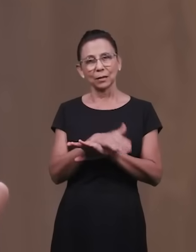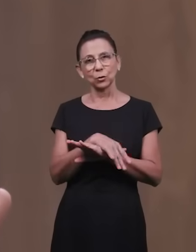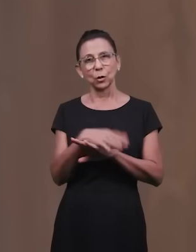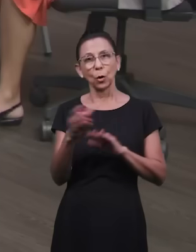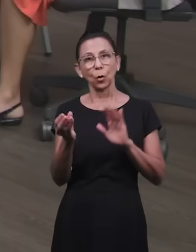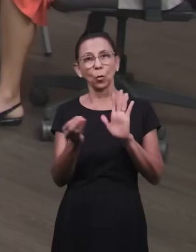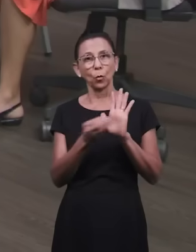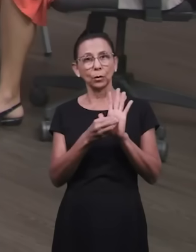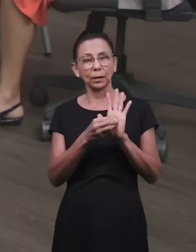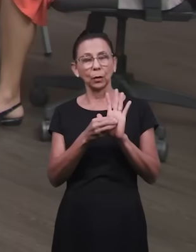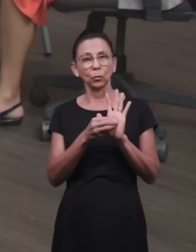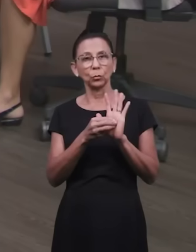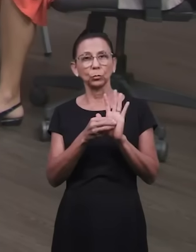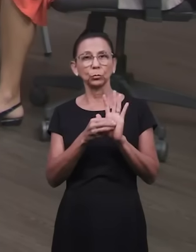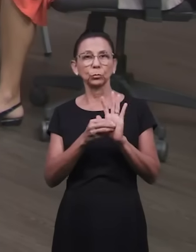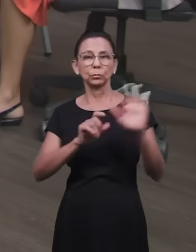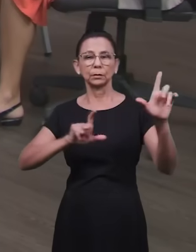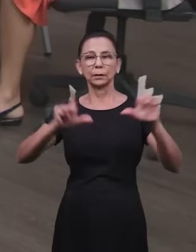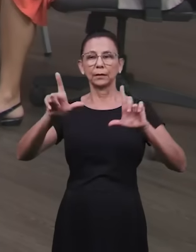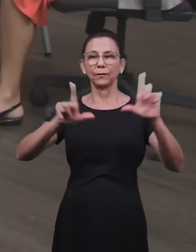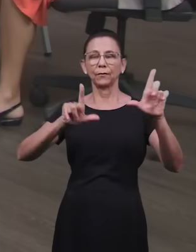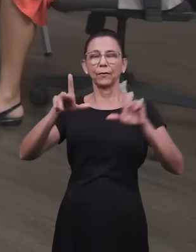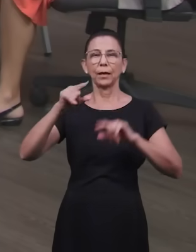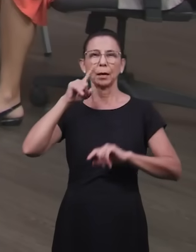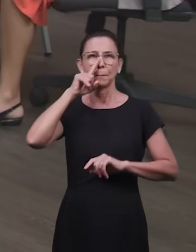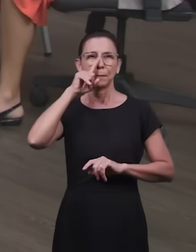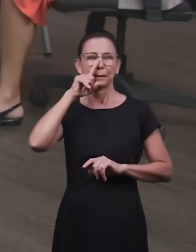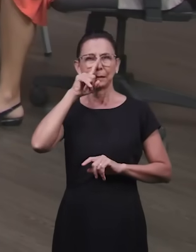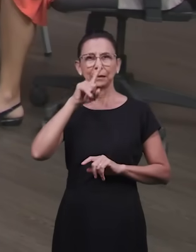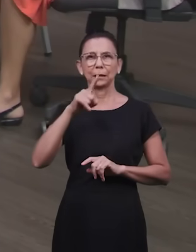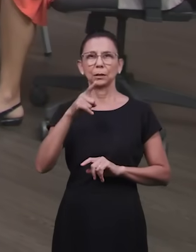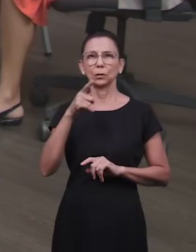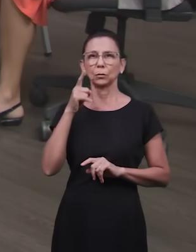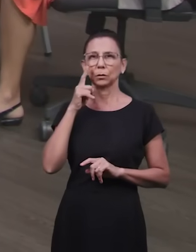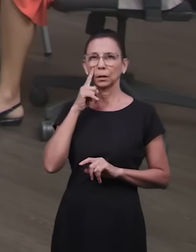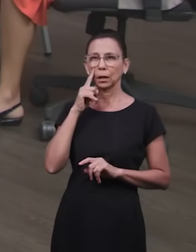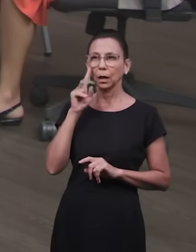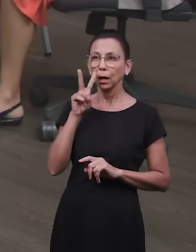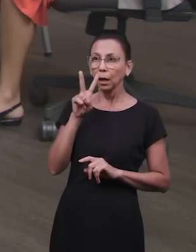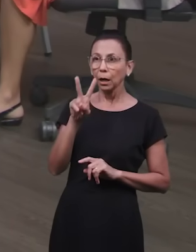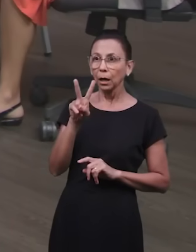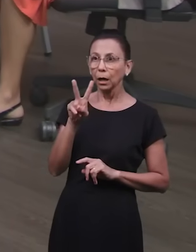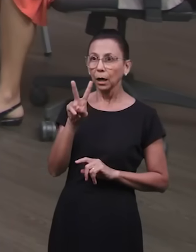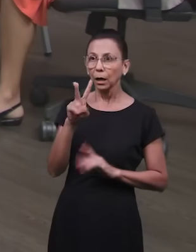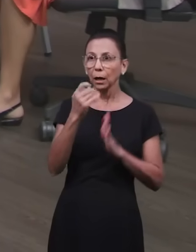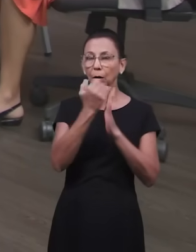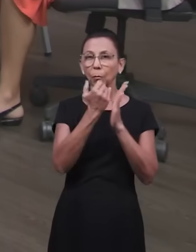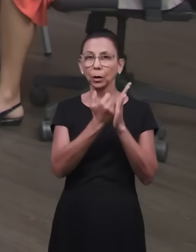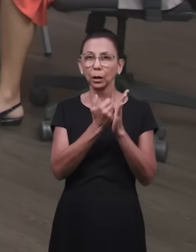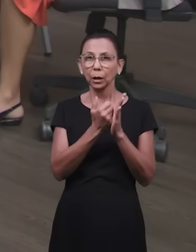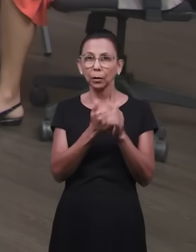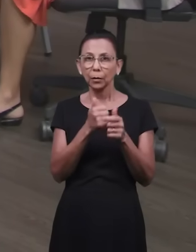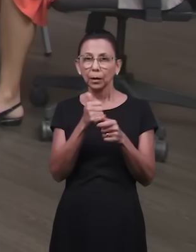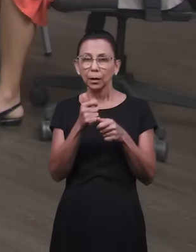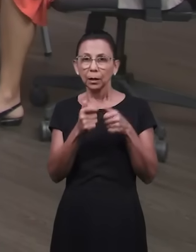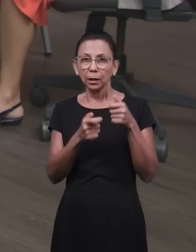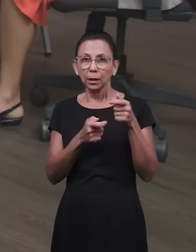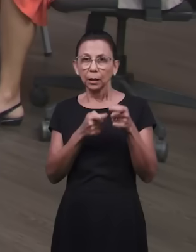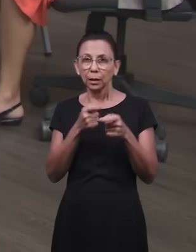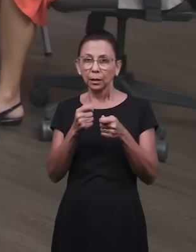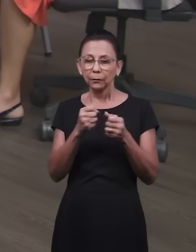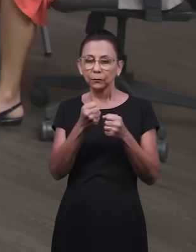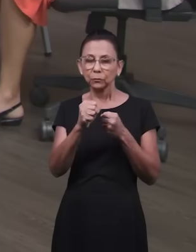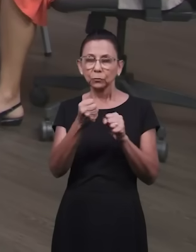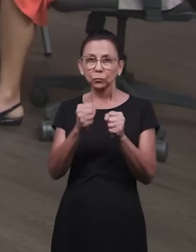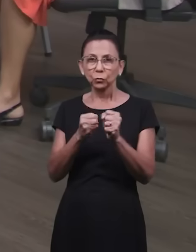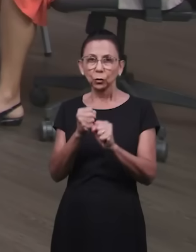de perigo. Nós temos hoje acesso a telas com frequência, não é? As crianças estão assistindo algum programa,